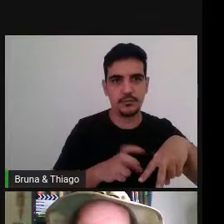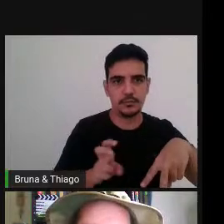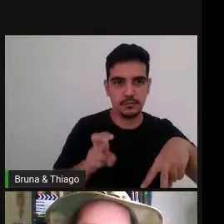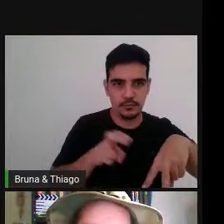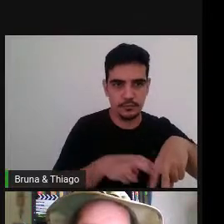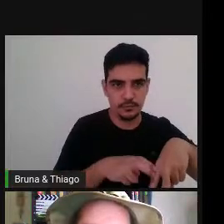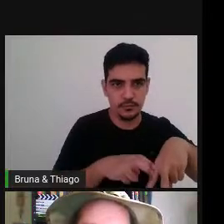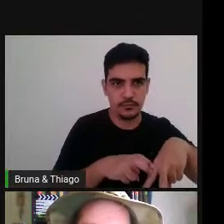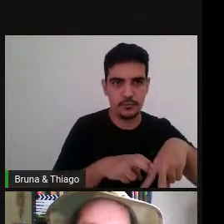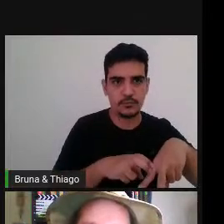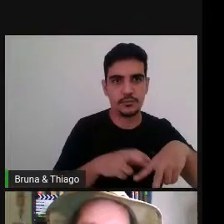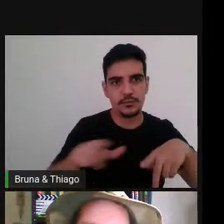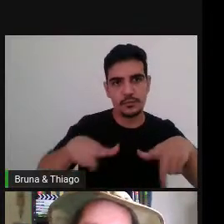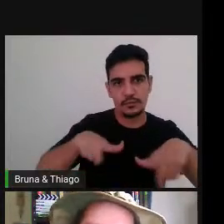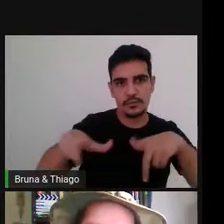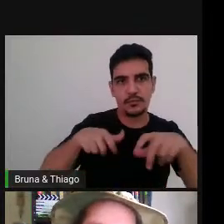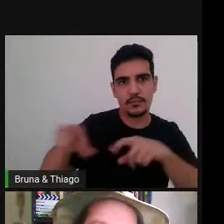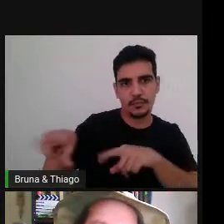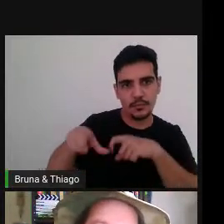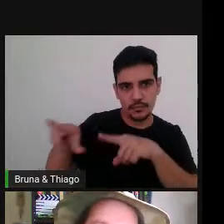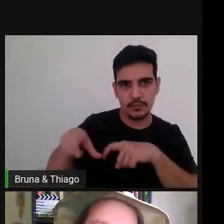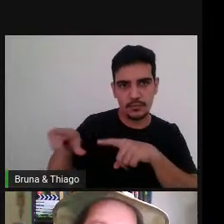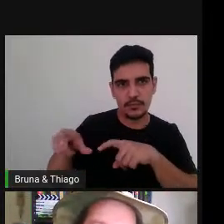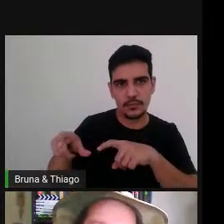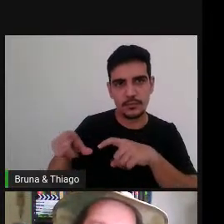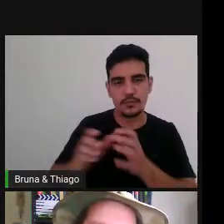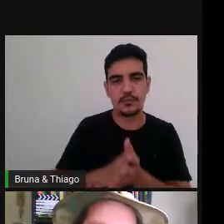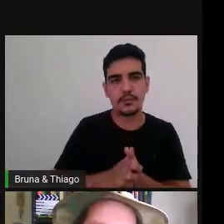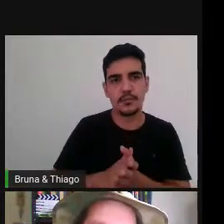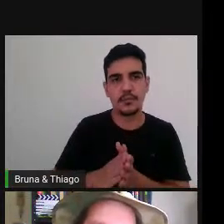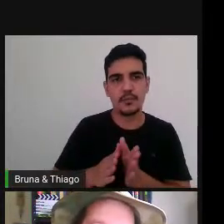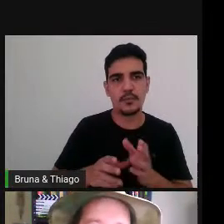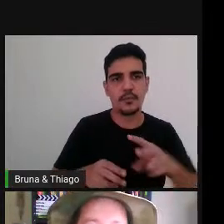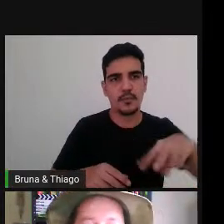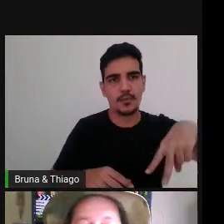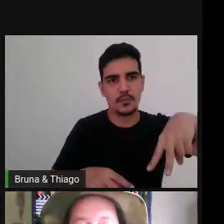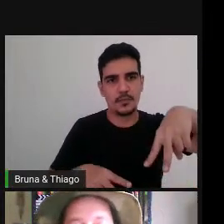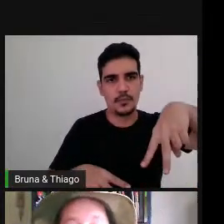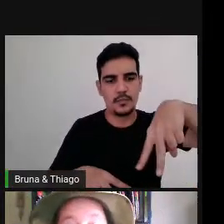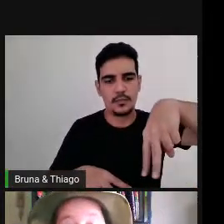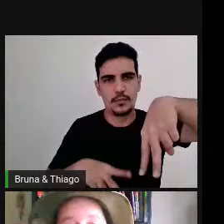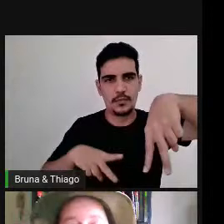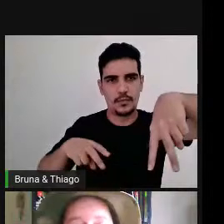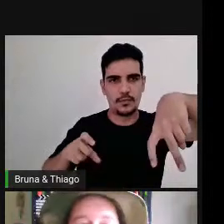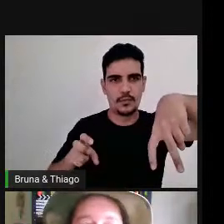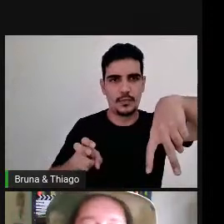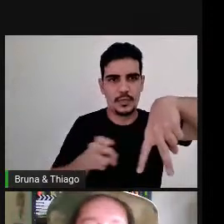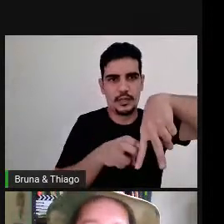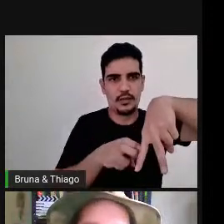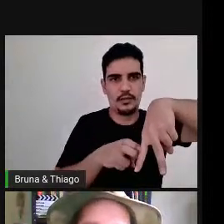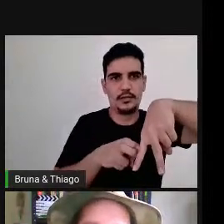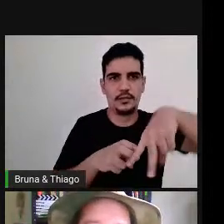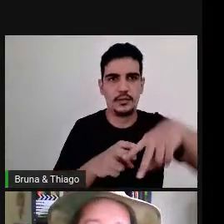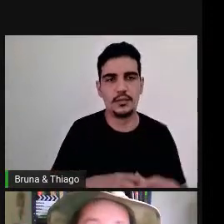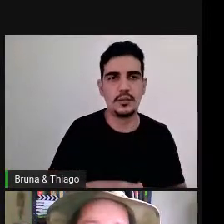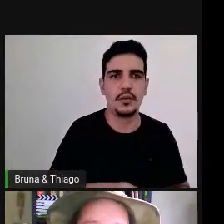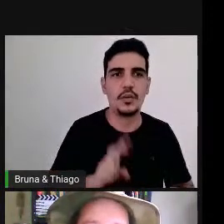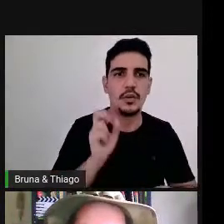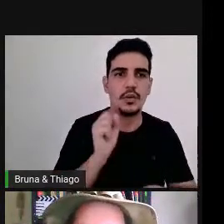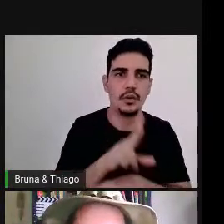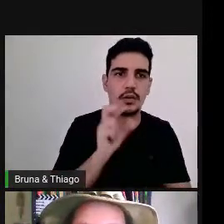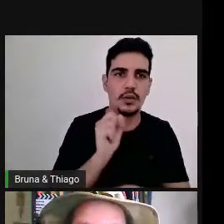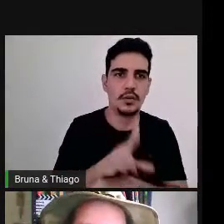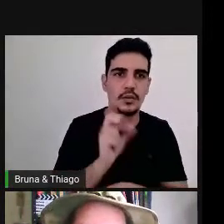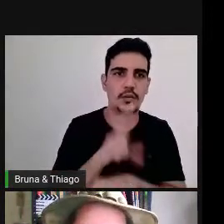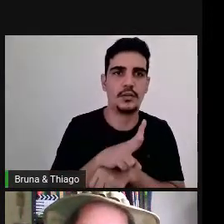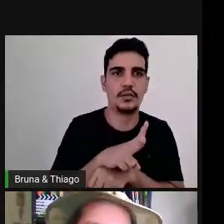Ele estava trabalhando na área rural, passou muito perto dela, ela foi e inoculou. Então, a ação do veneno da pico-de-jaca é uma ação